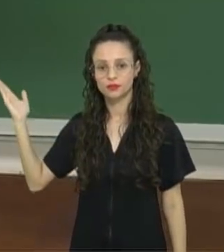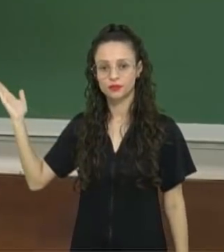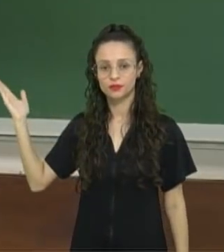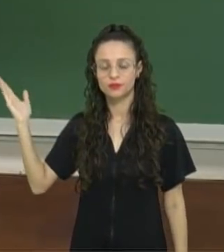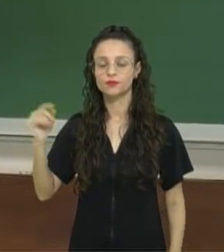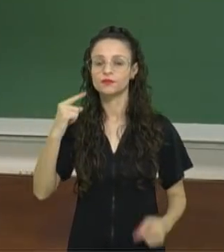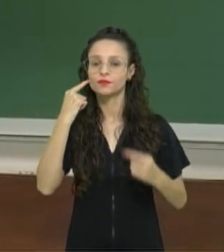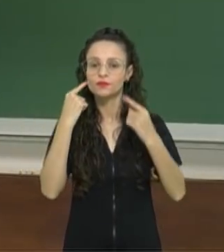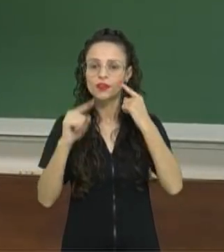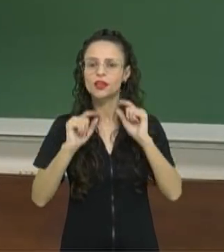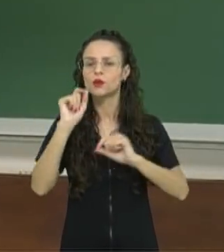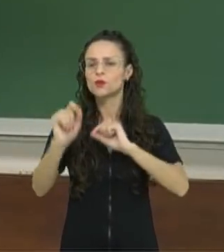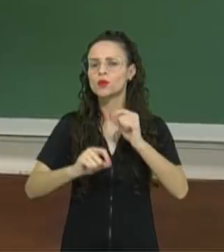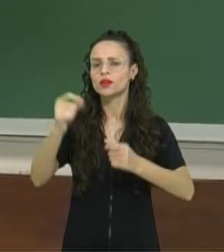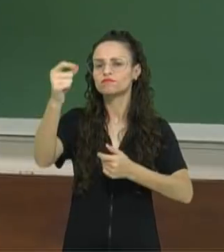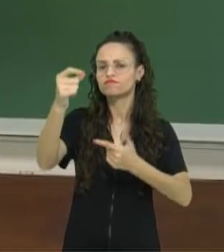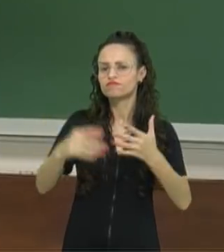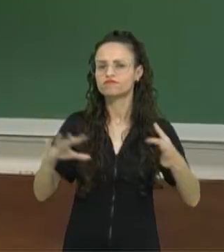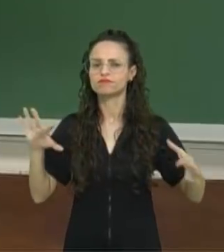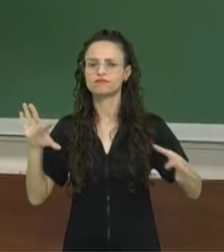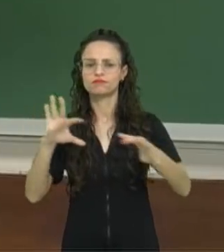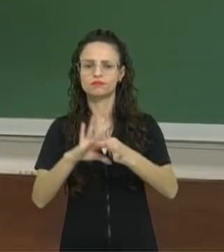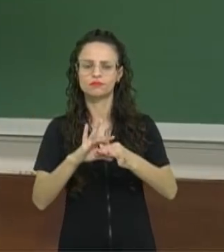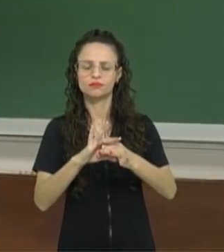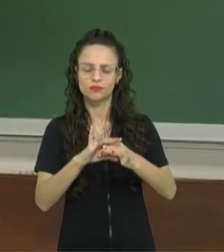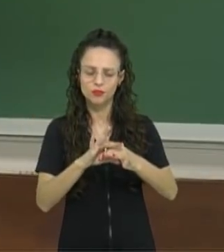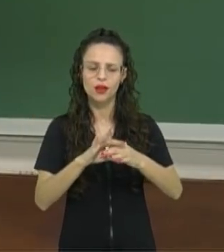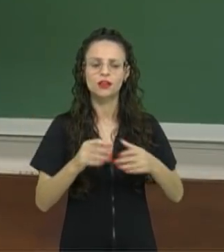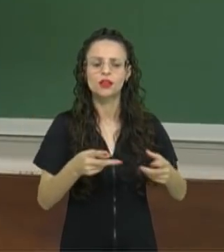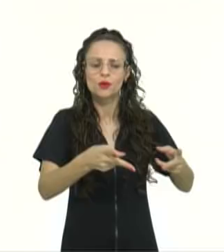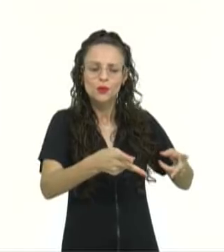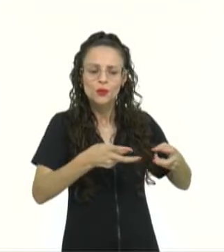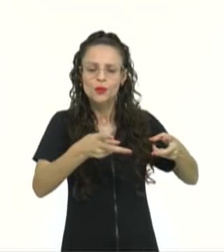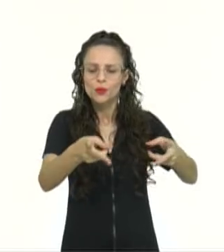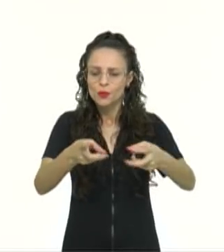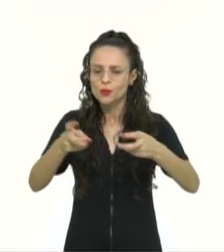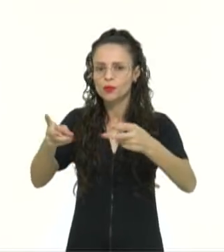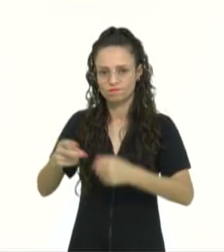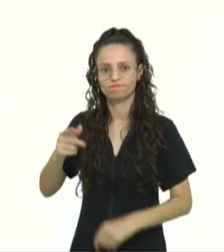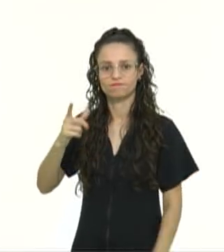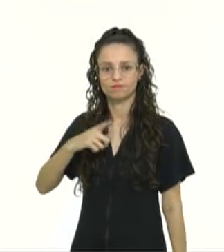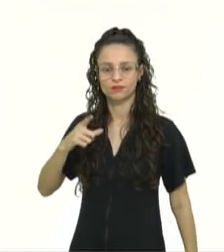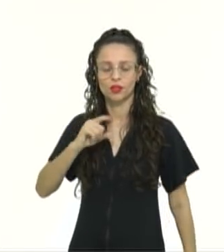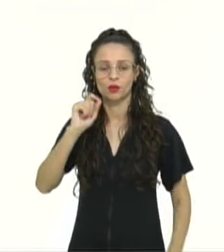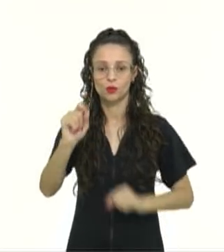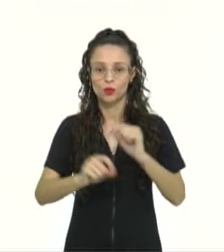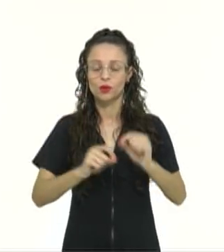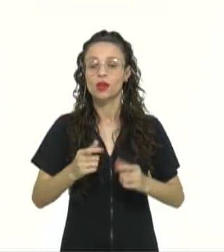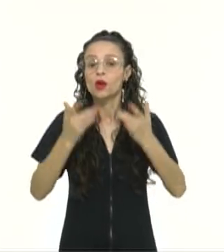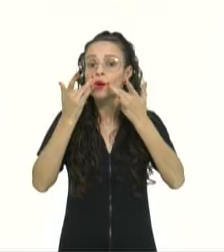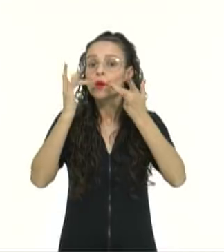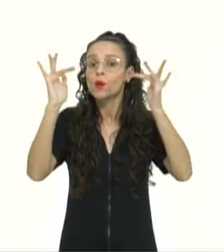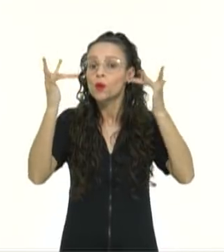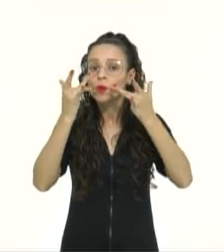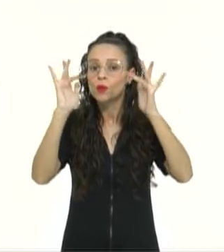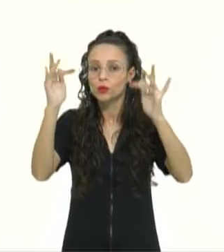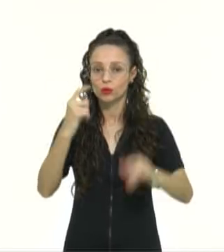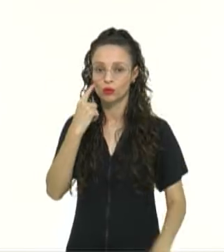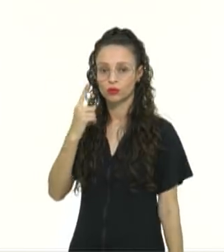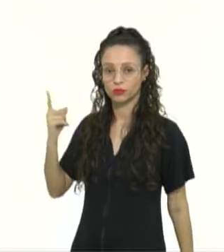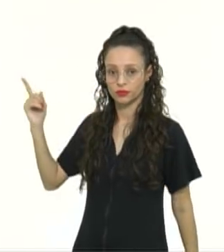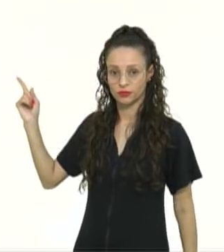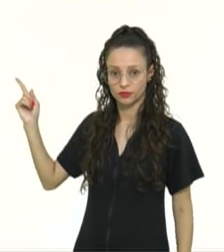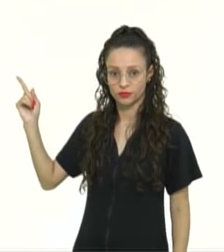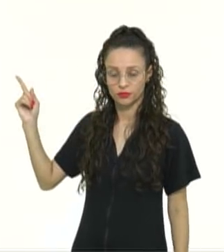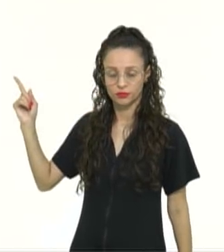né, ver as atividades ligadas aí ao extrativismo. Então nós temos extração do ouro nessa